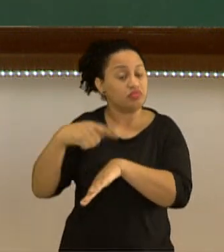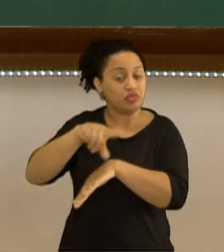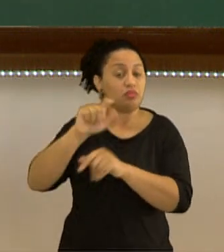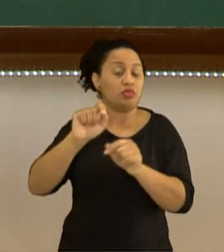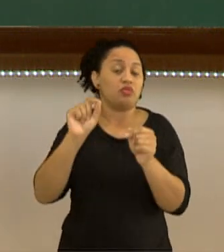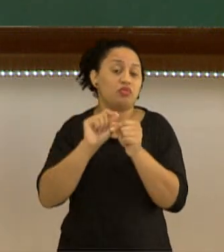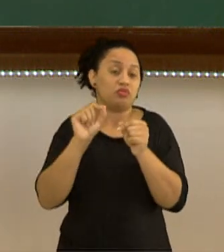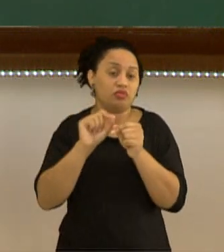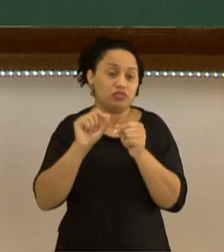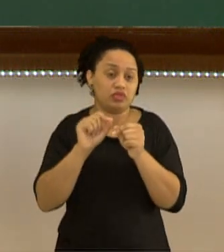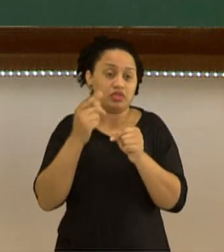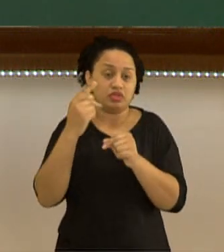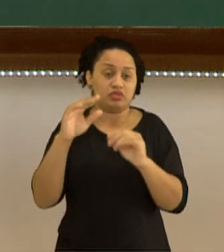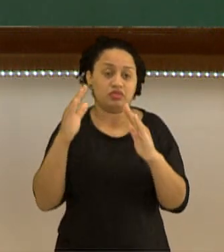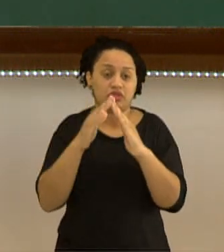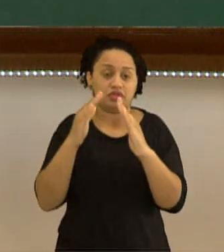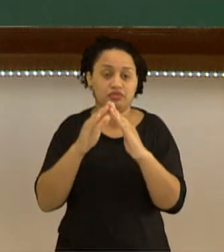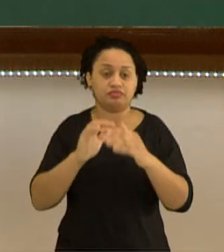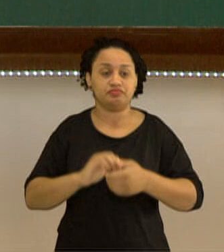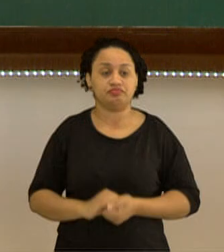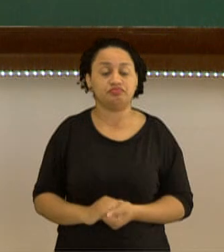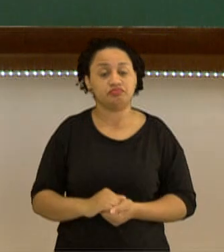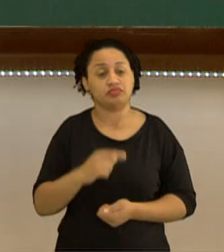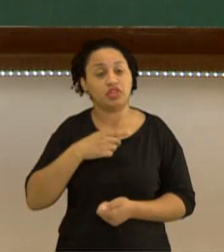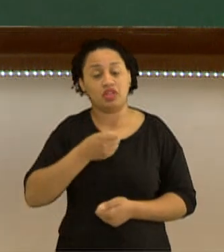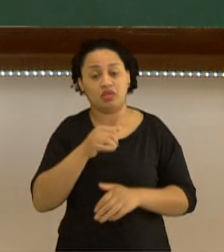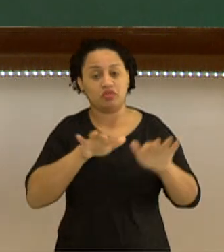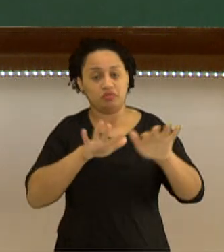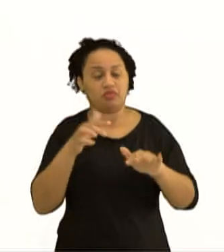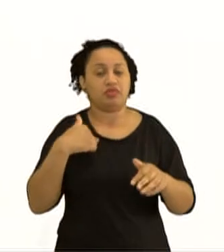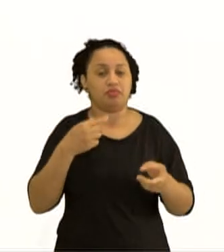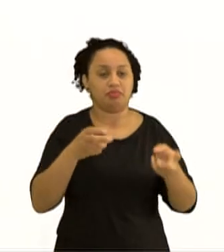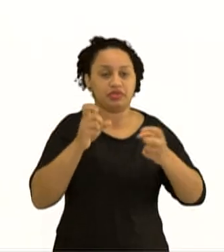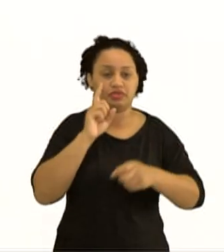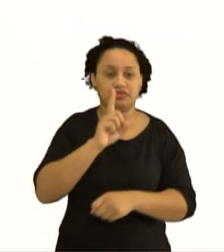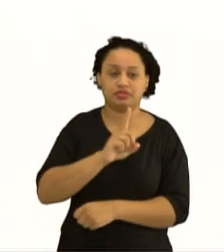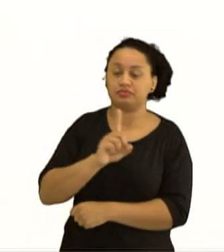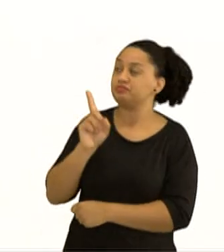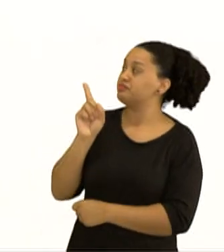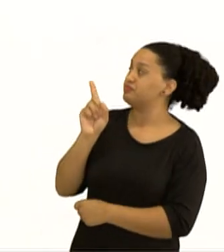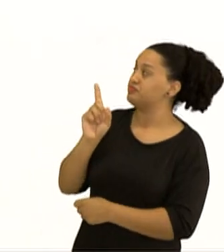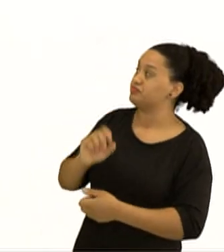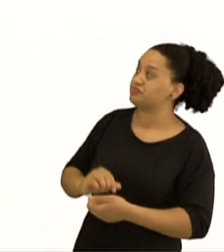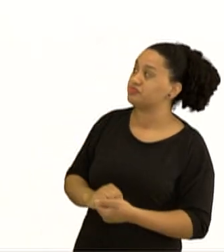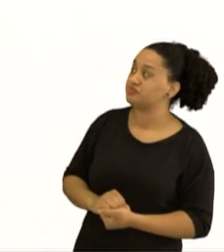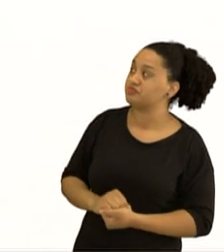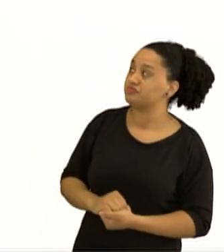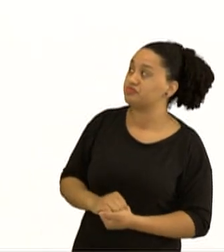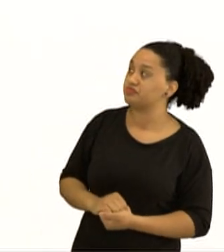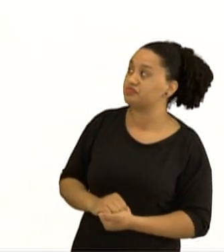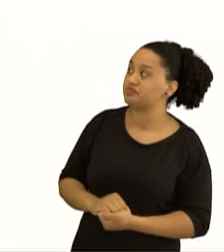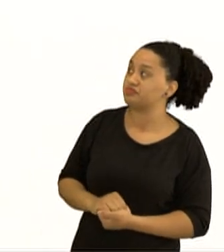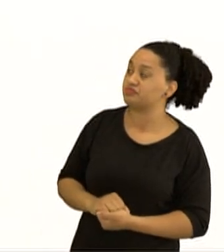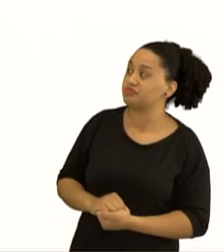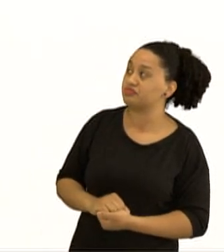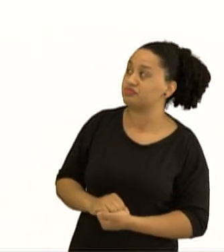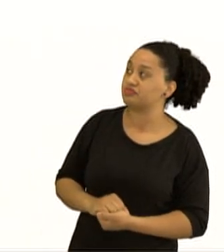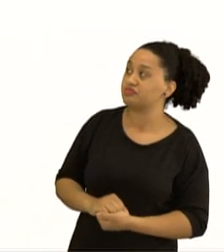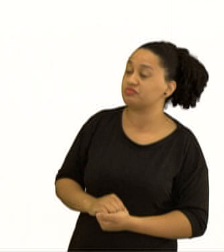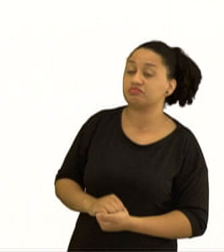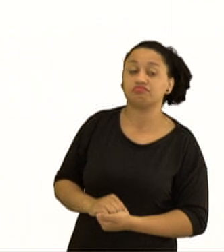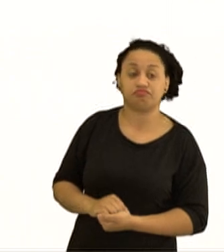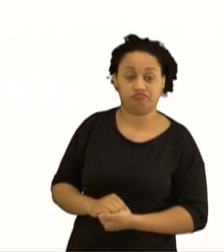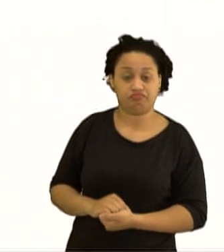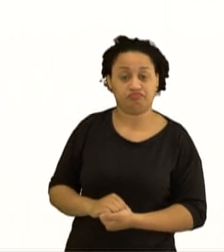realizar na sua casa. Então, são alguns movimentos, como por exemplo, aquele exercício de prancha com elevação lá das